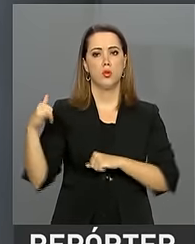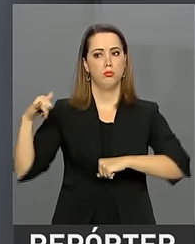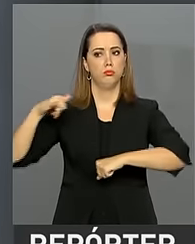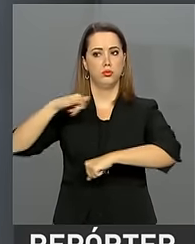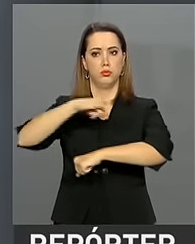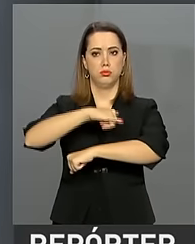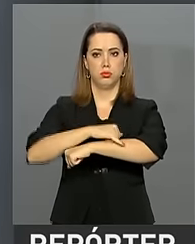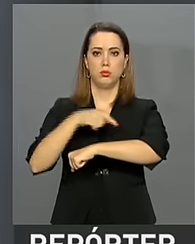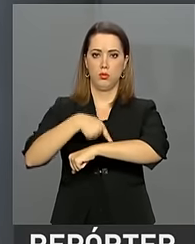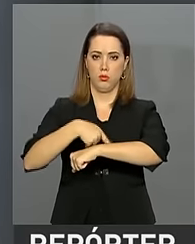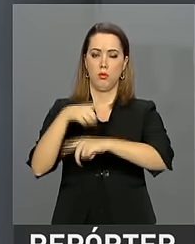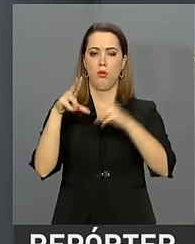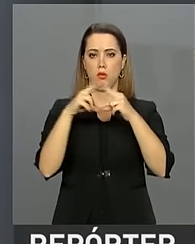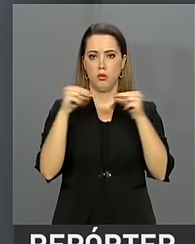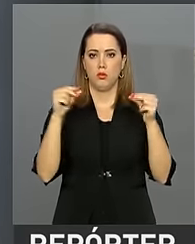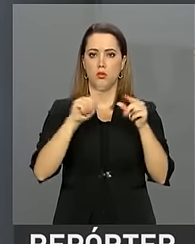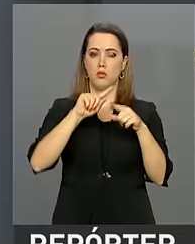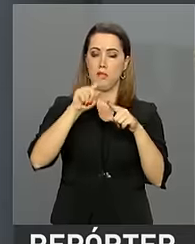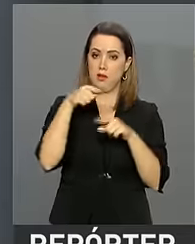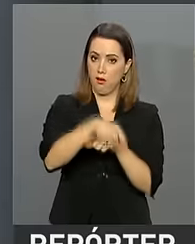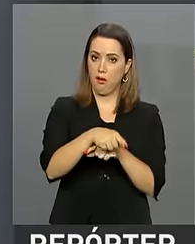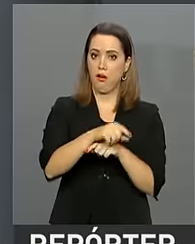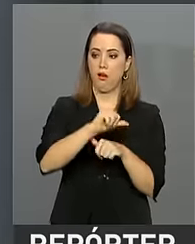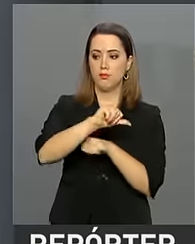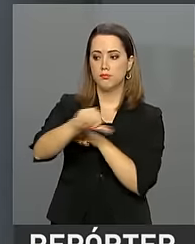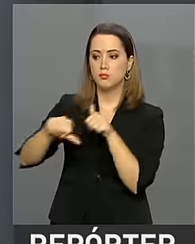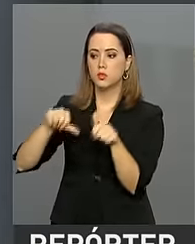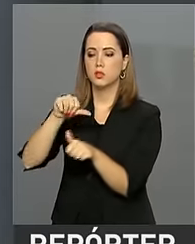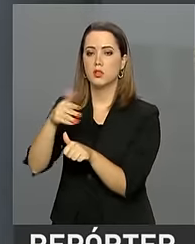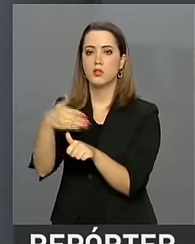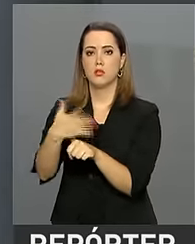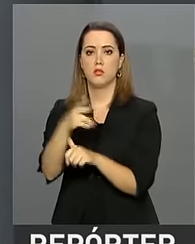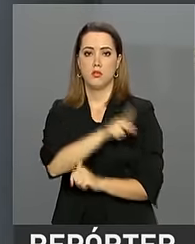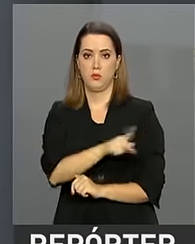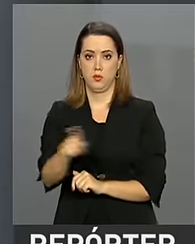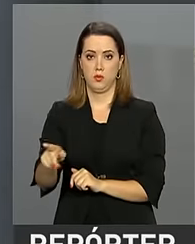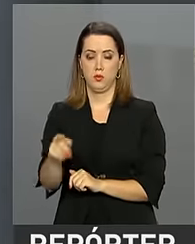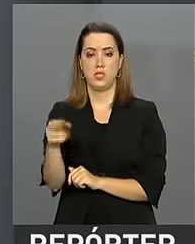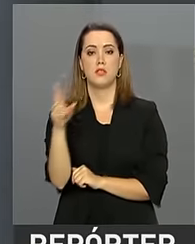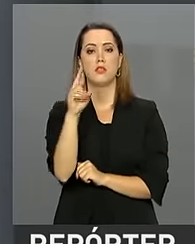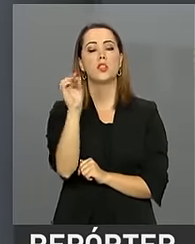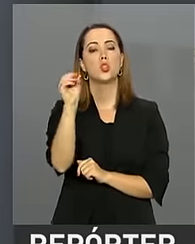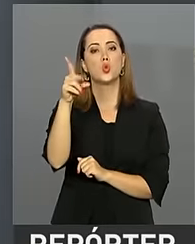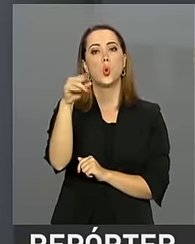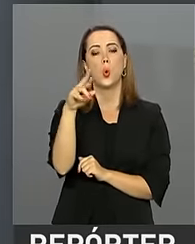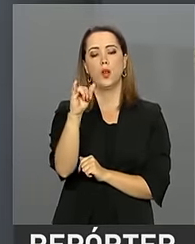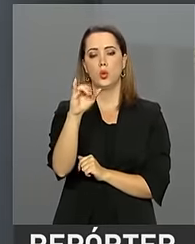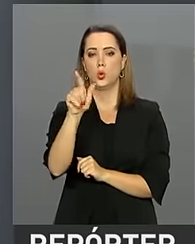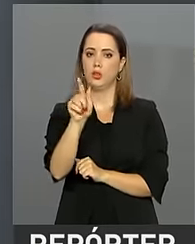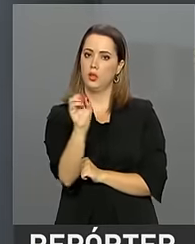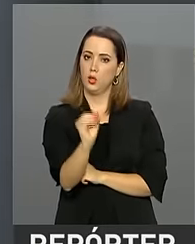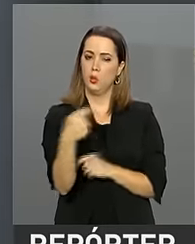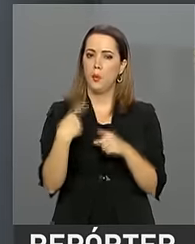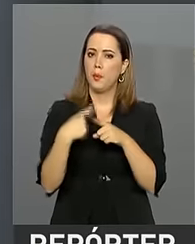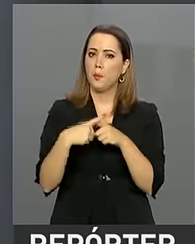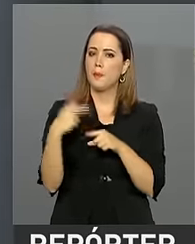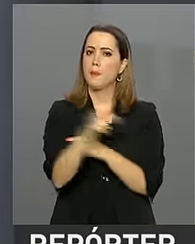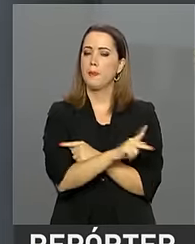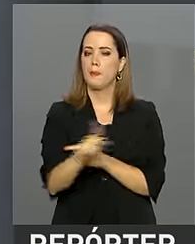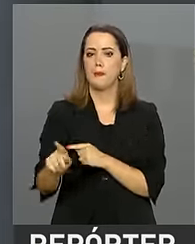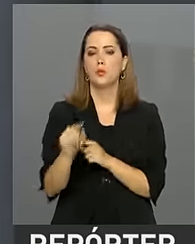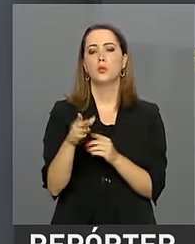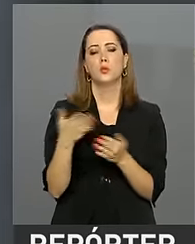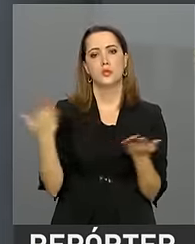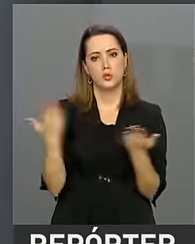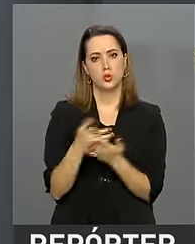lá transmitir o cargo de presidente ao presidente da Câmara dos Deputados, Rodrigo Maia. Isso porque o presidente Michel Temer segue para